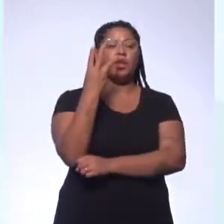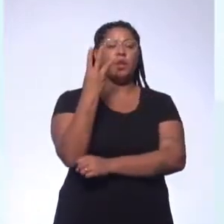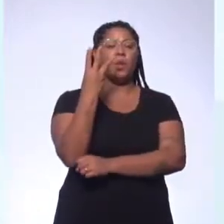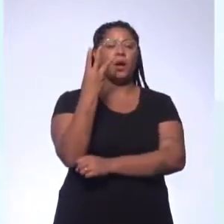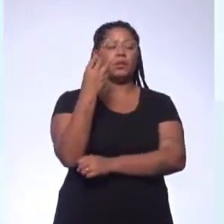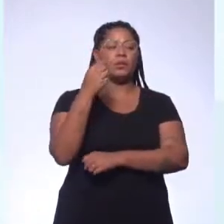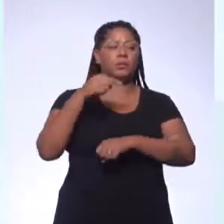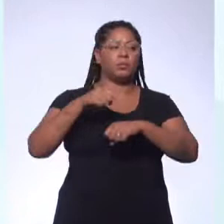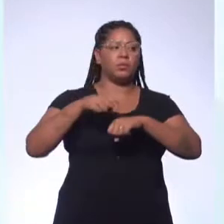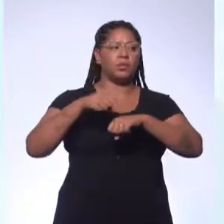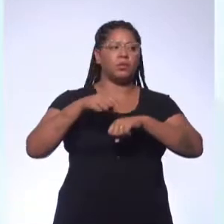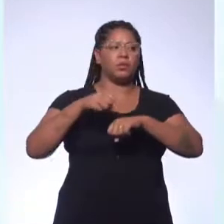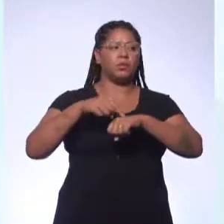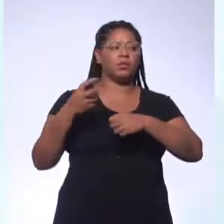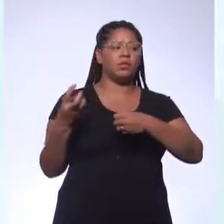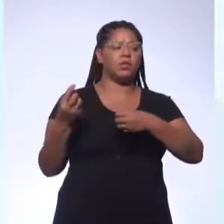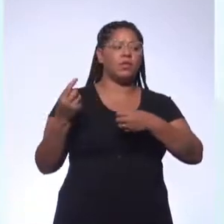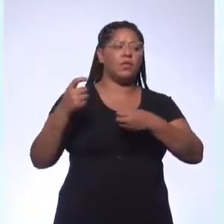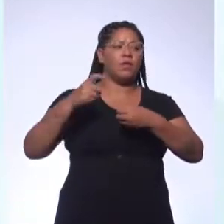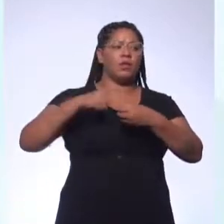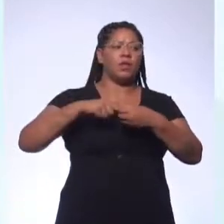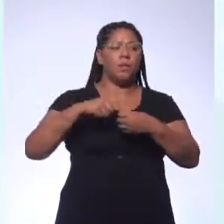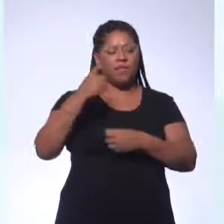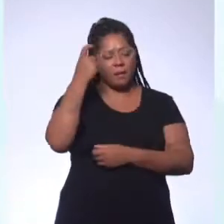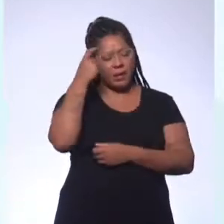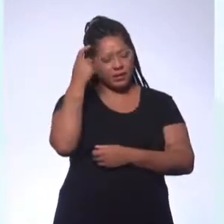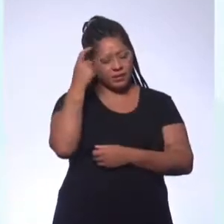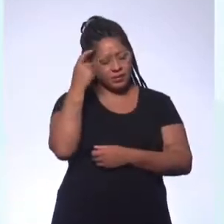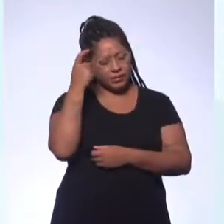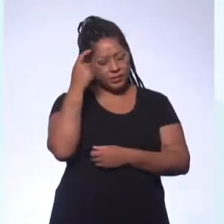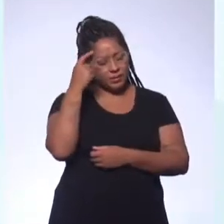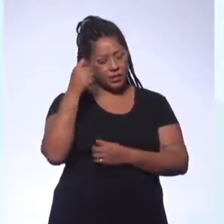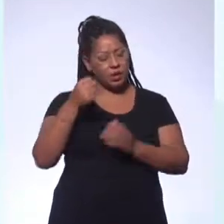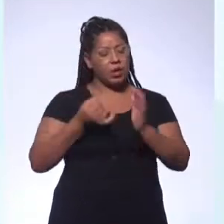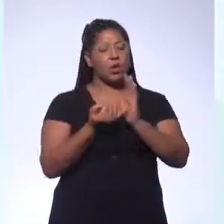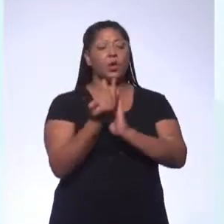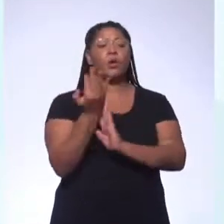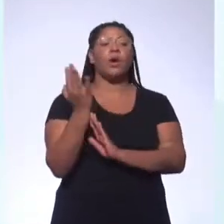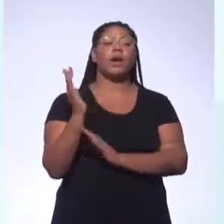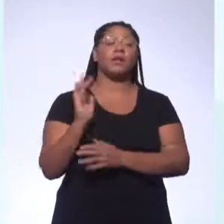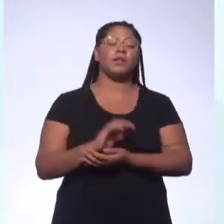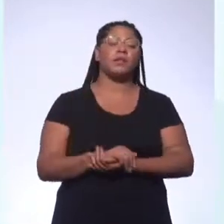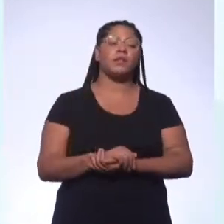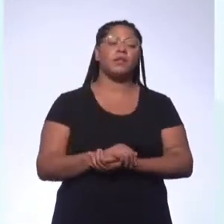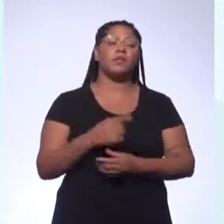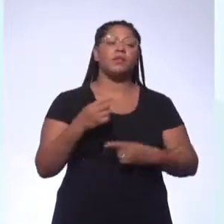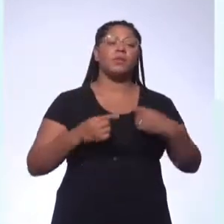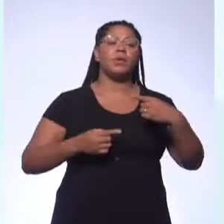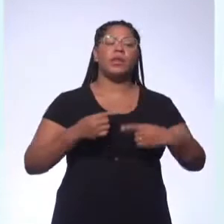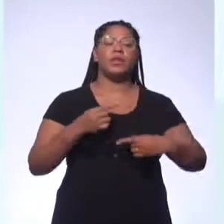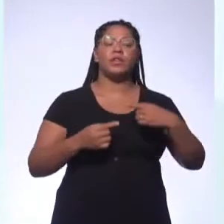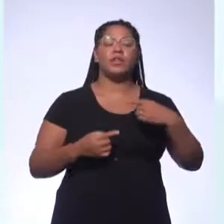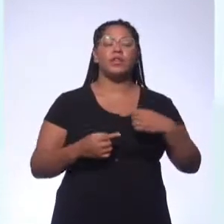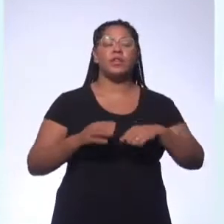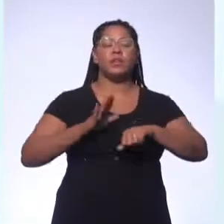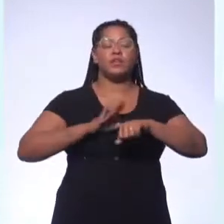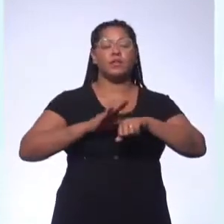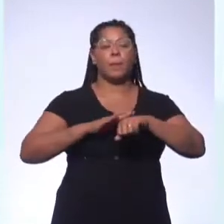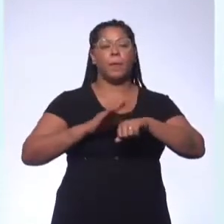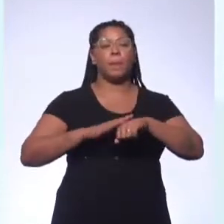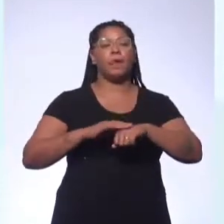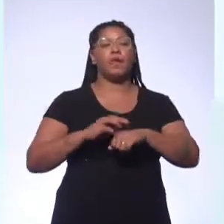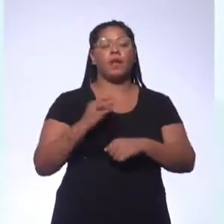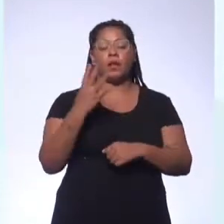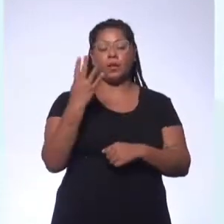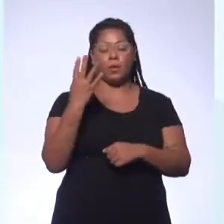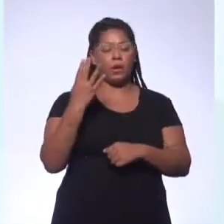voltamos, sem pressa, mas vai pensando aí quais dessas políticas foram feitas e nós já voltamos em